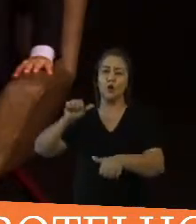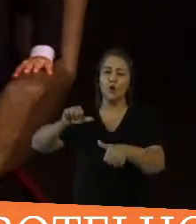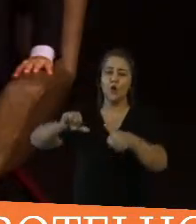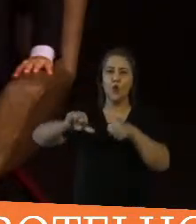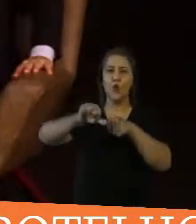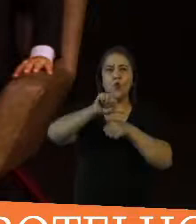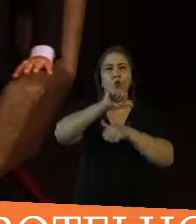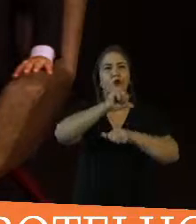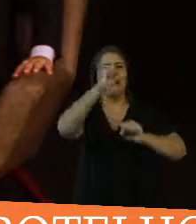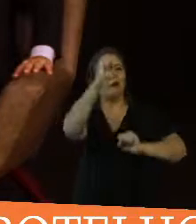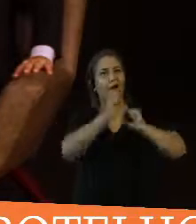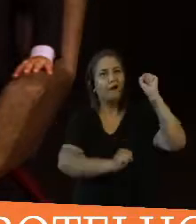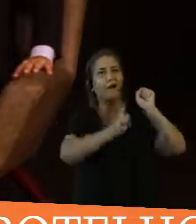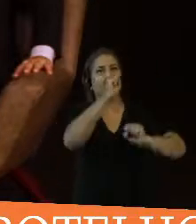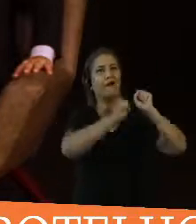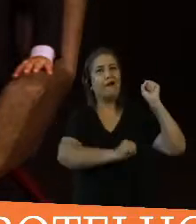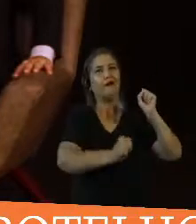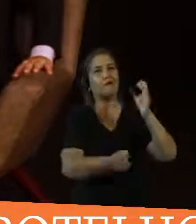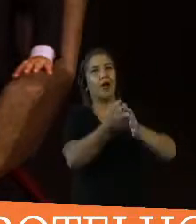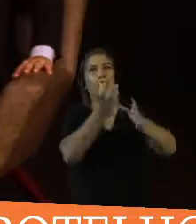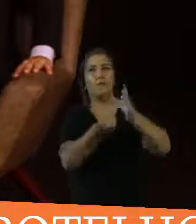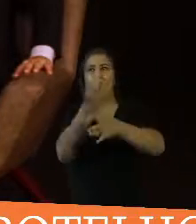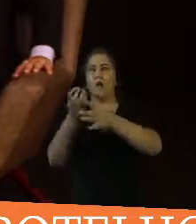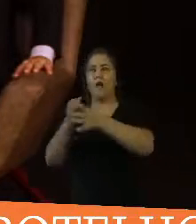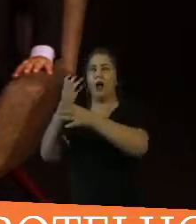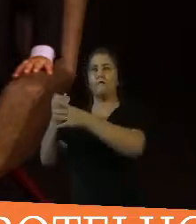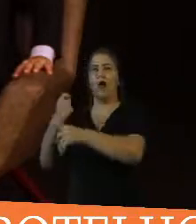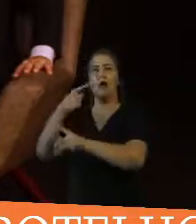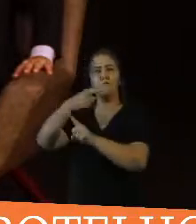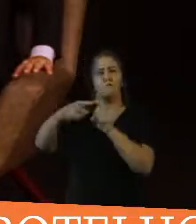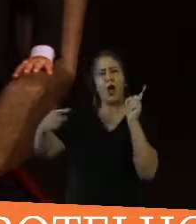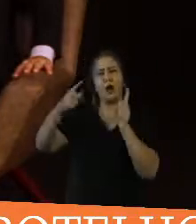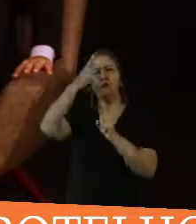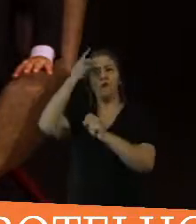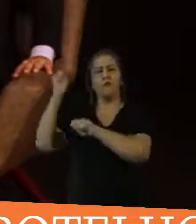de industrialização. E parte da população